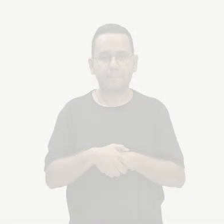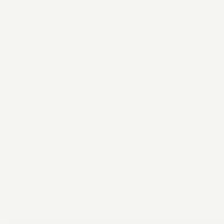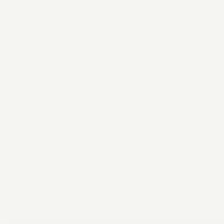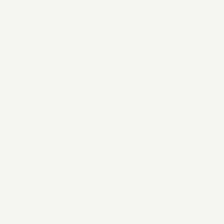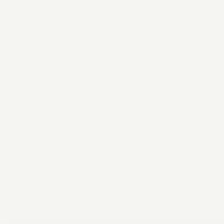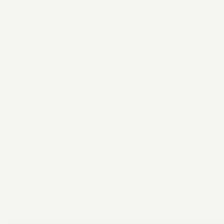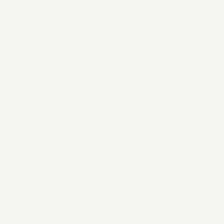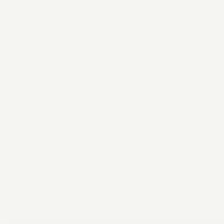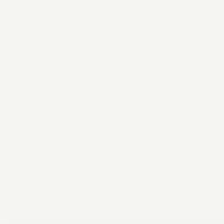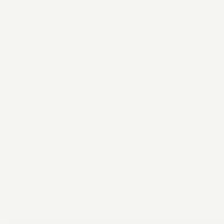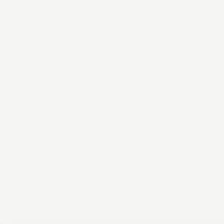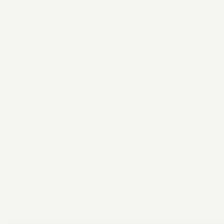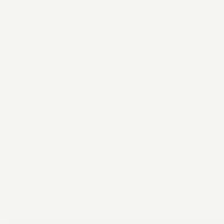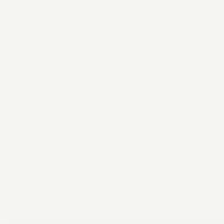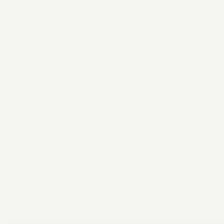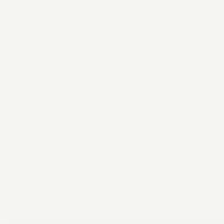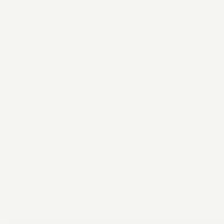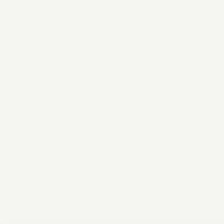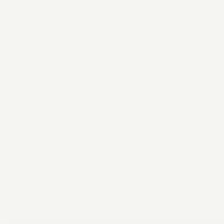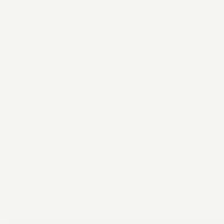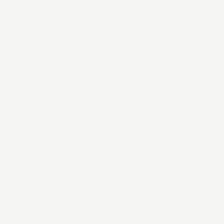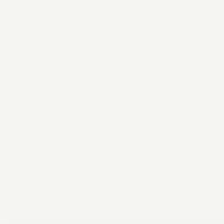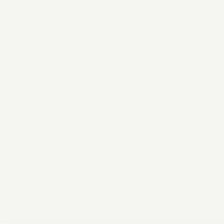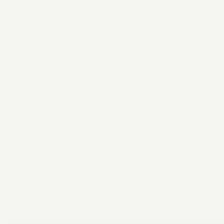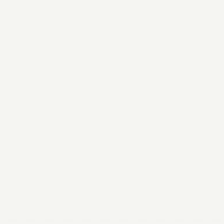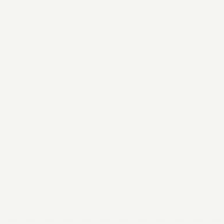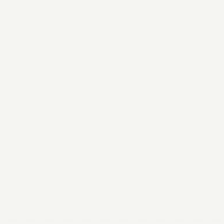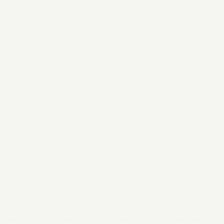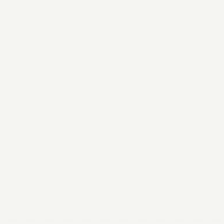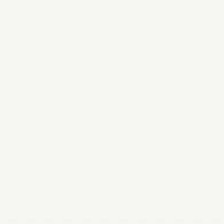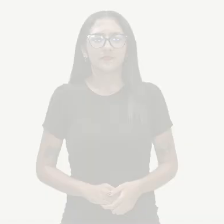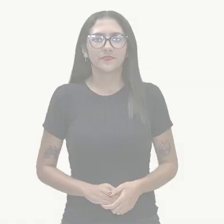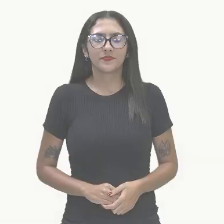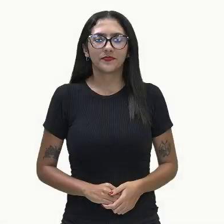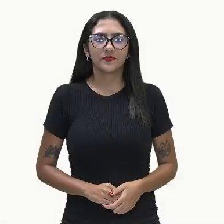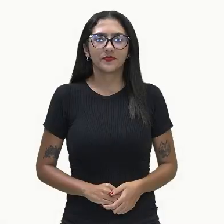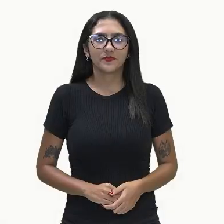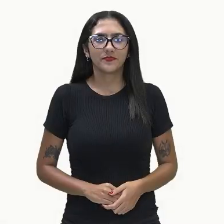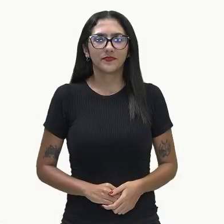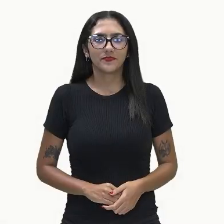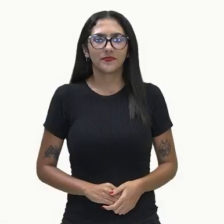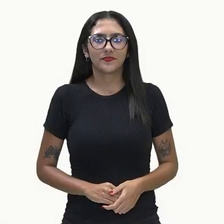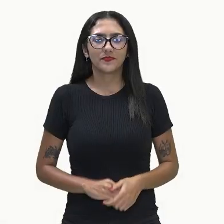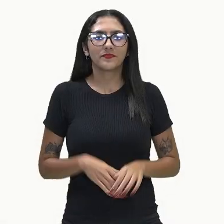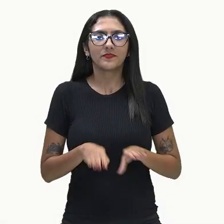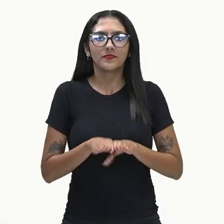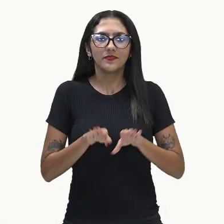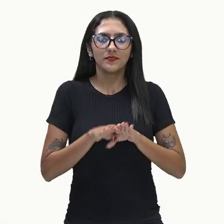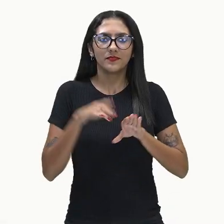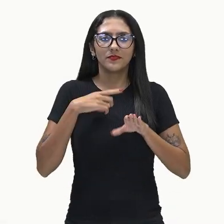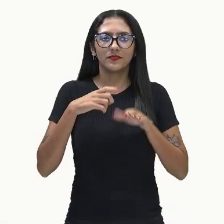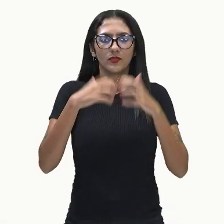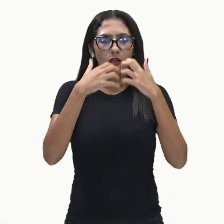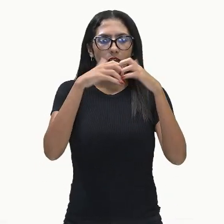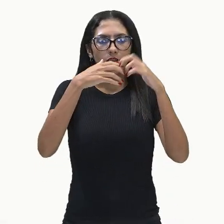e cranianos, quando vem com a ramificação direto do crânio. Quais são os tipos?